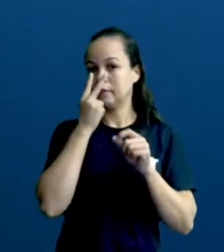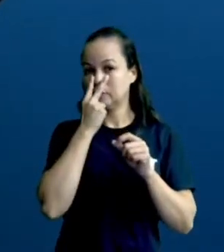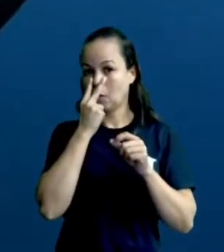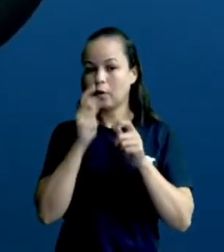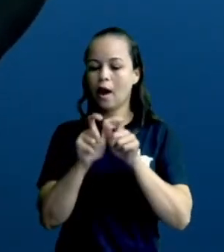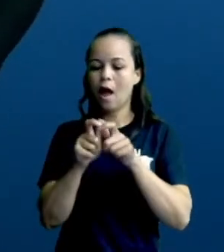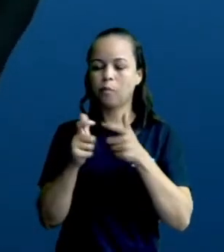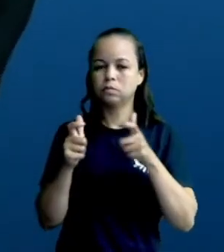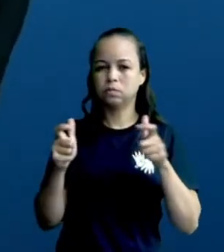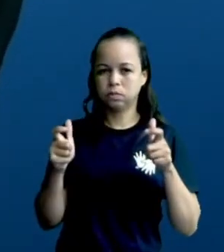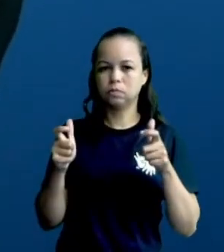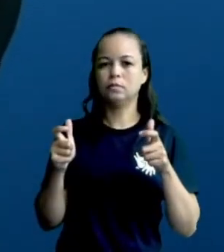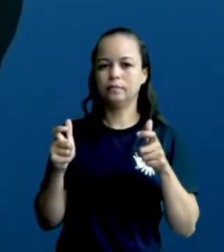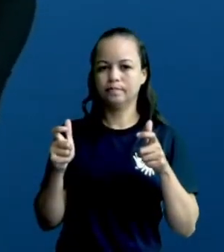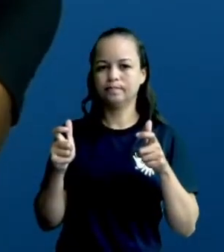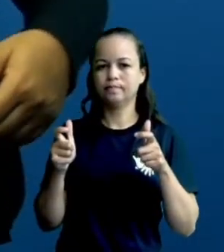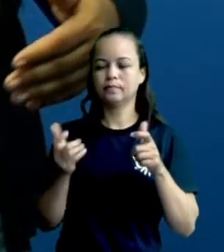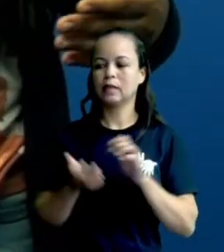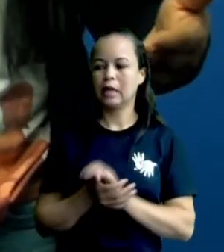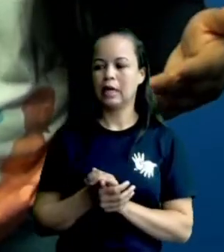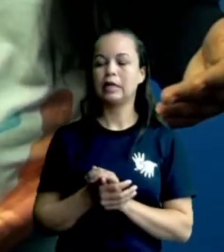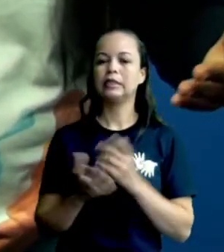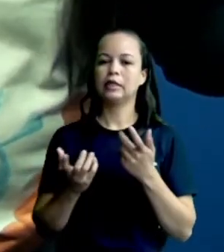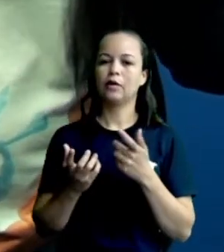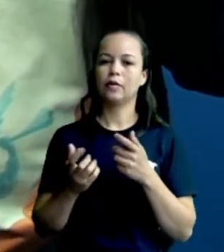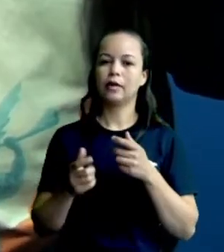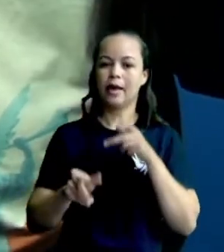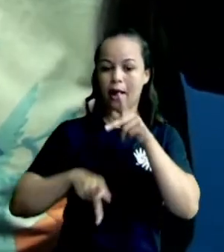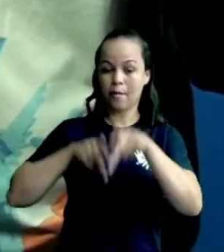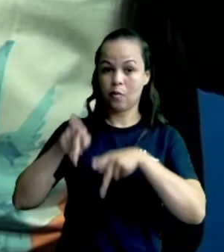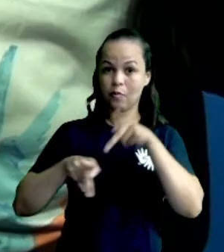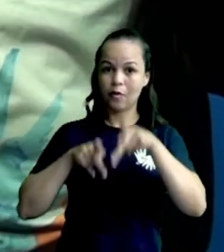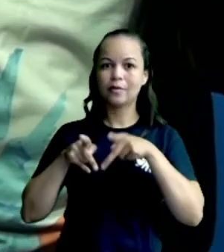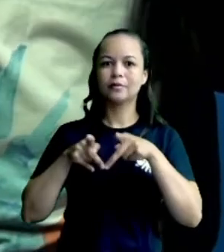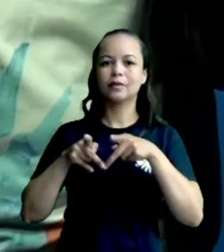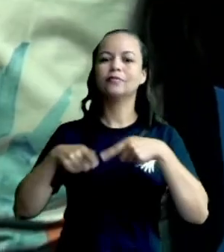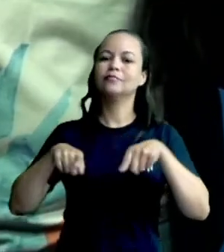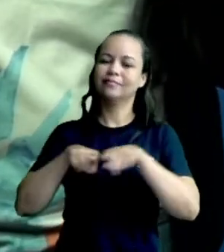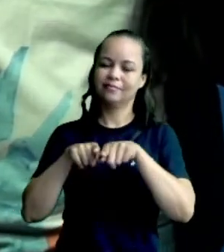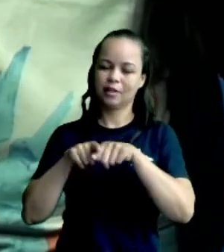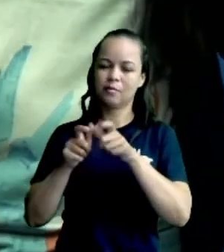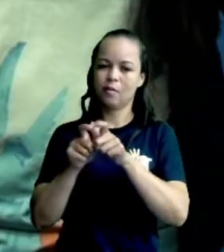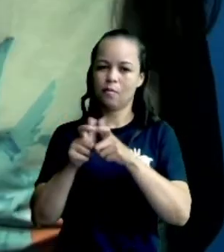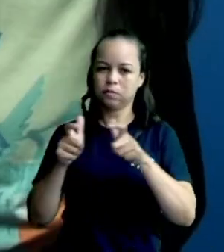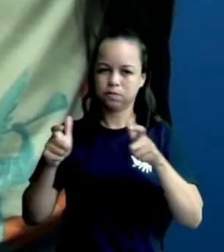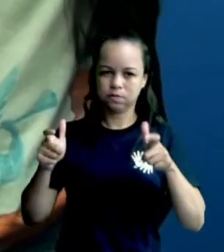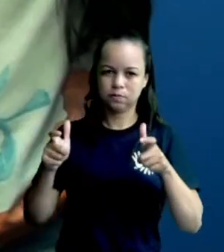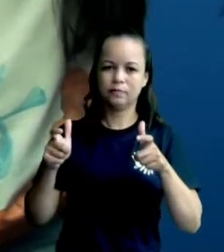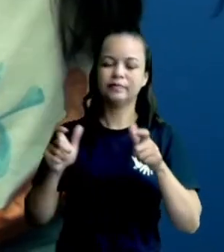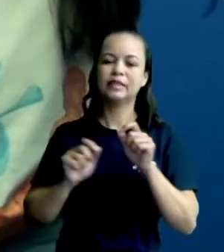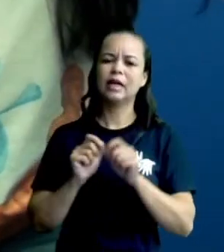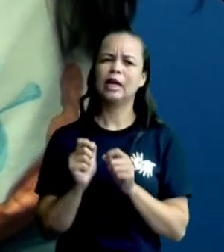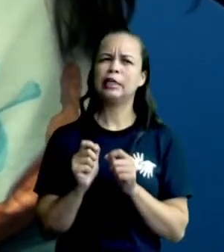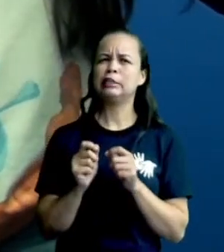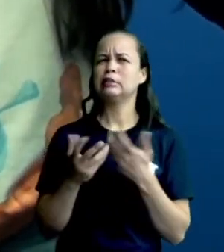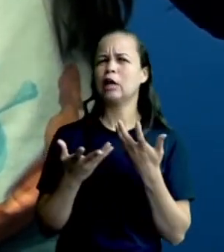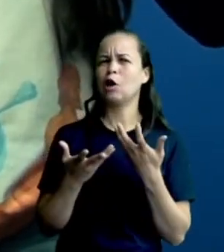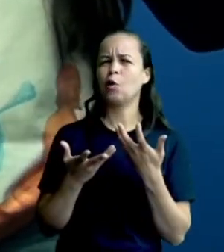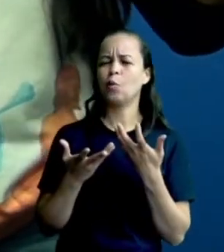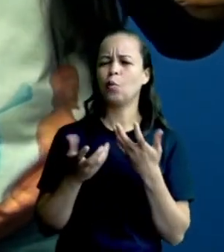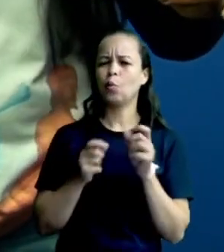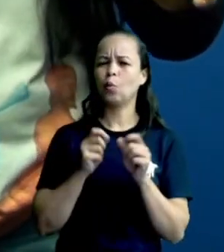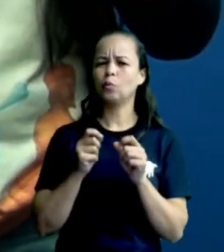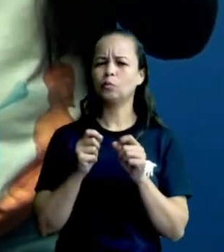aumentou. Se ela aumenta, quer dizer que a população também aumentou. Então, um